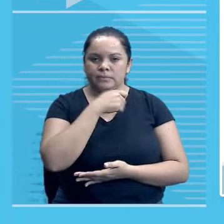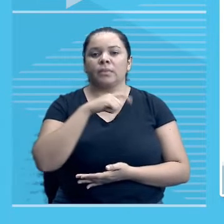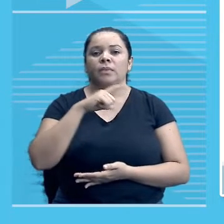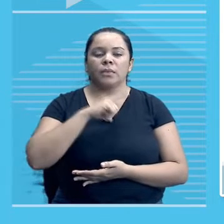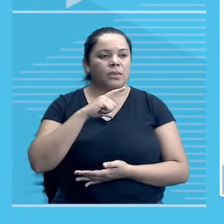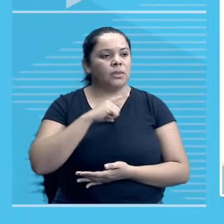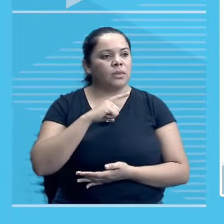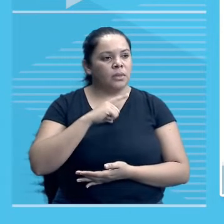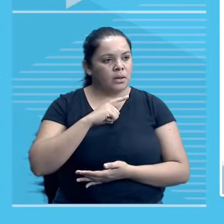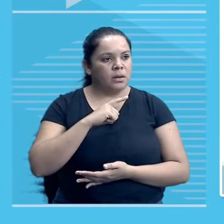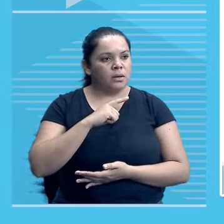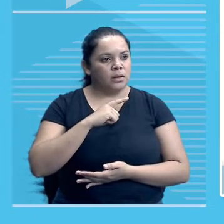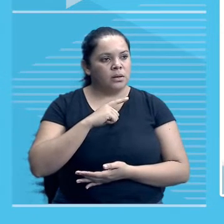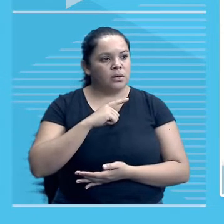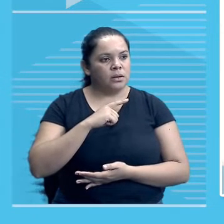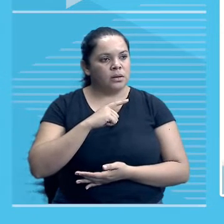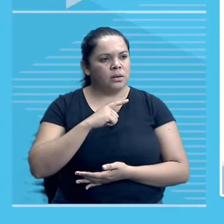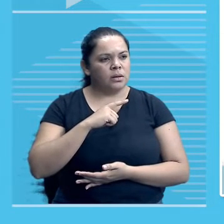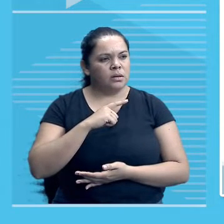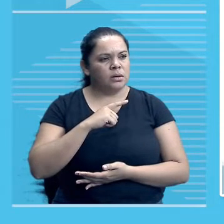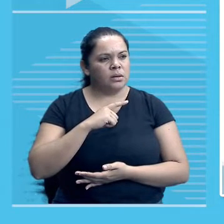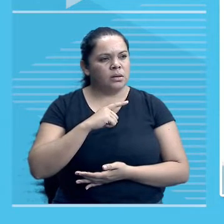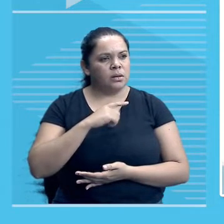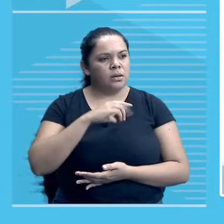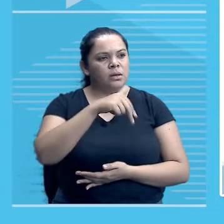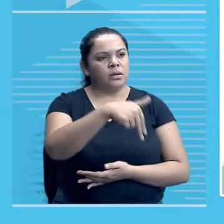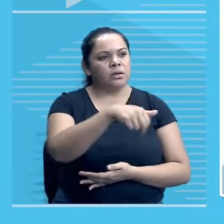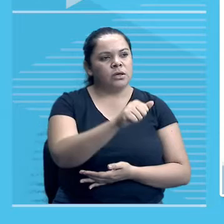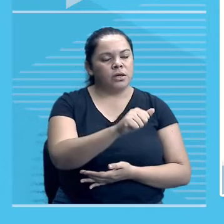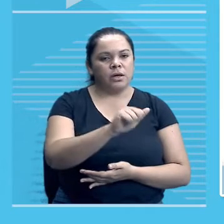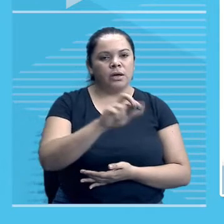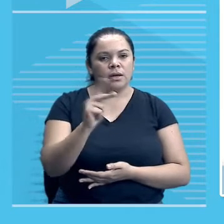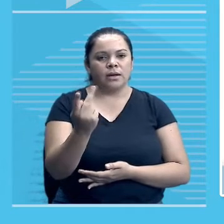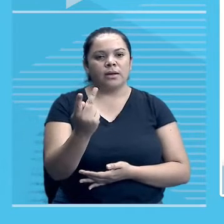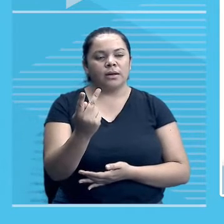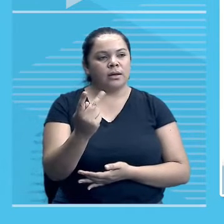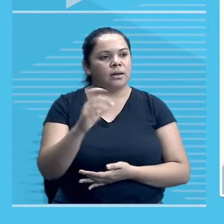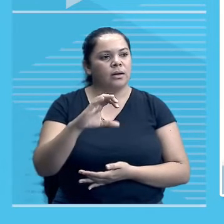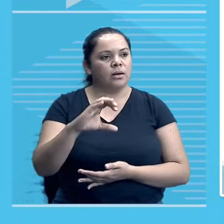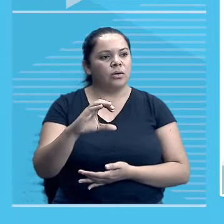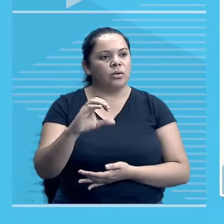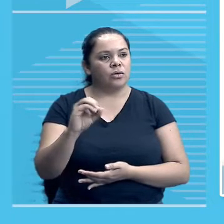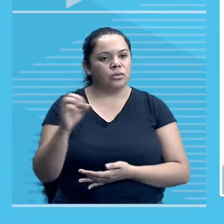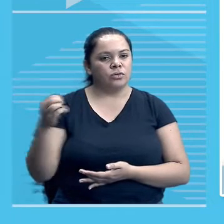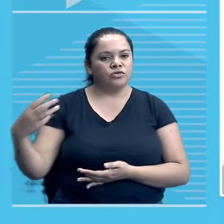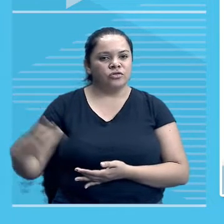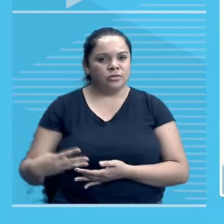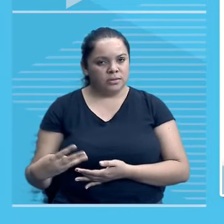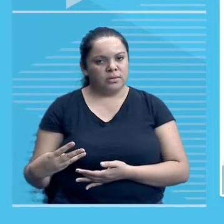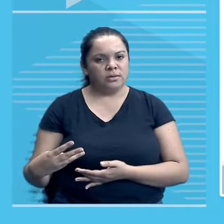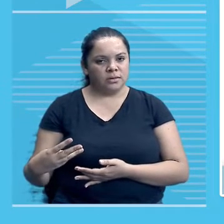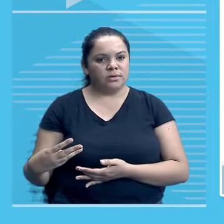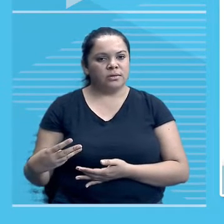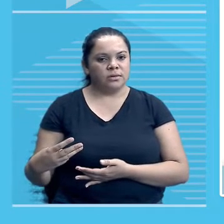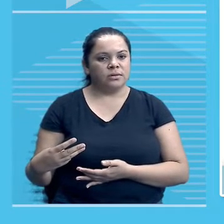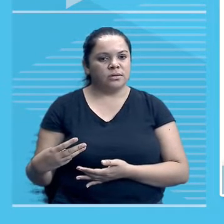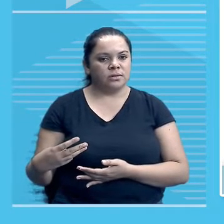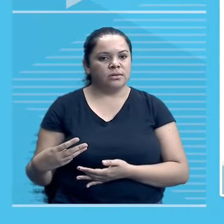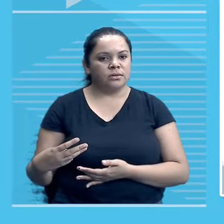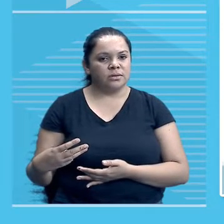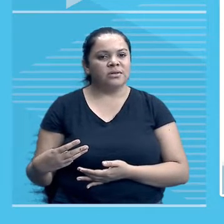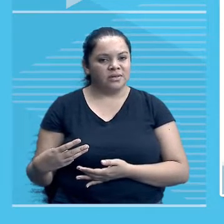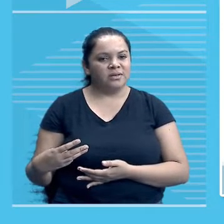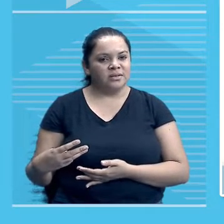certo? Que mais? Tem vários exemplos, né, em que o bicarbonato está presente, né?